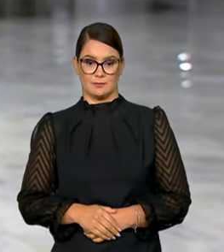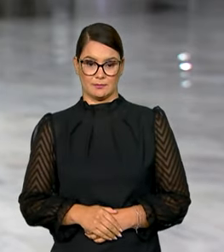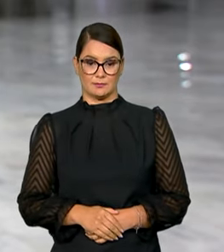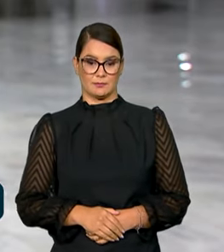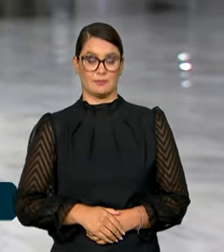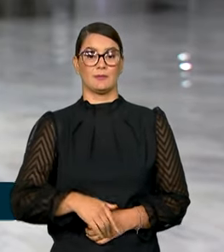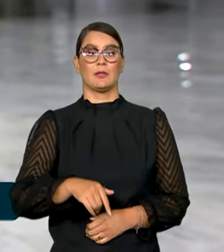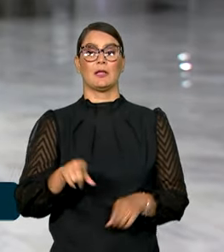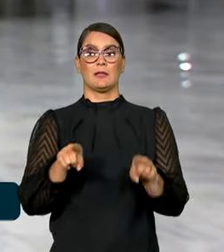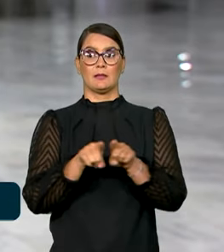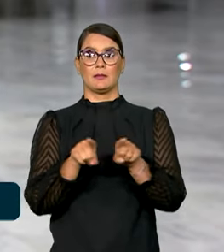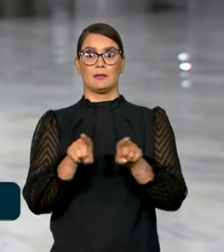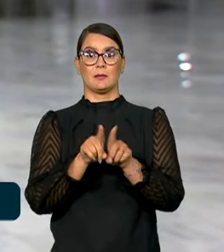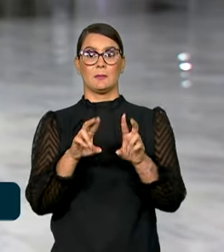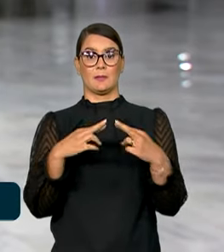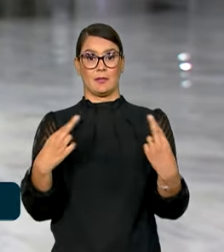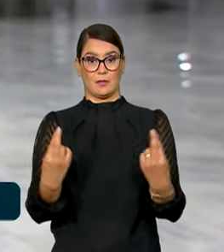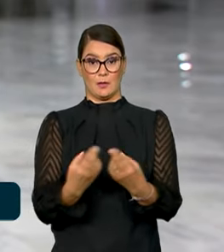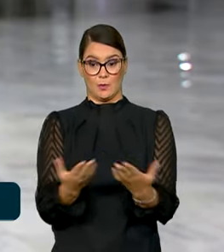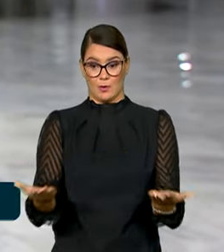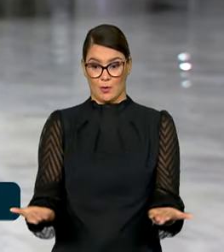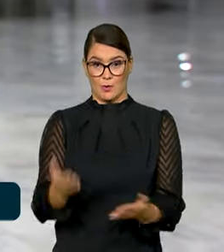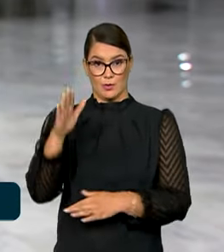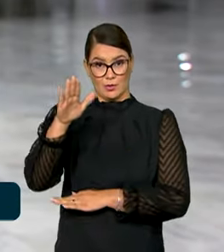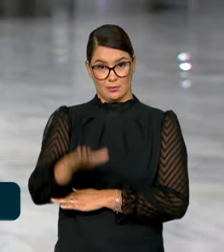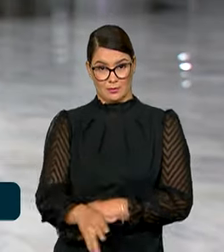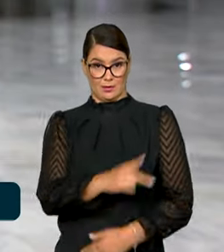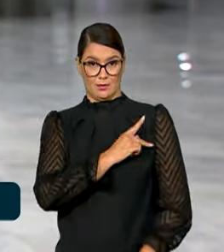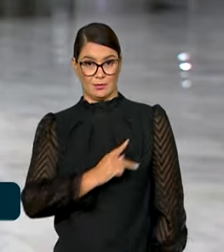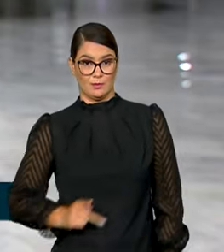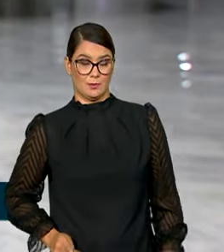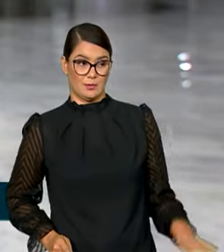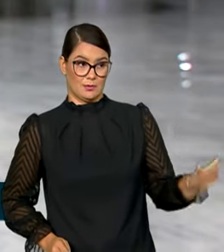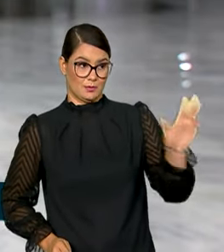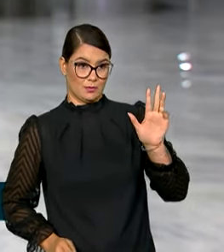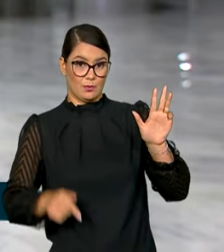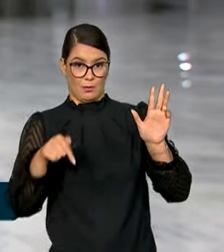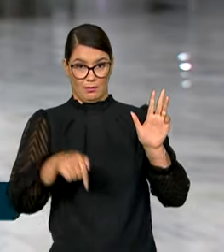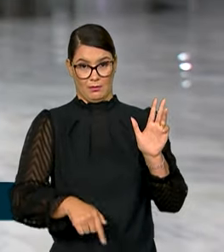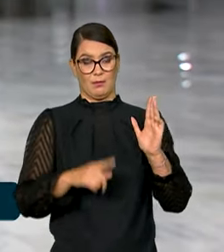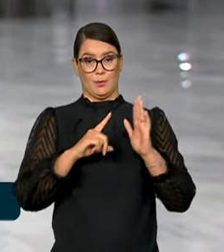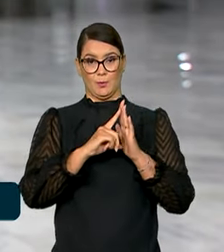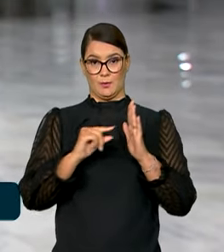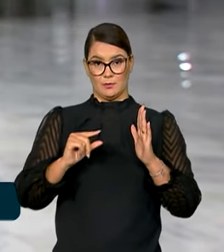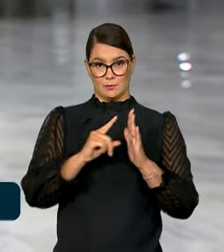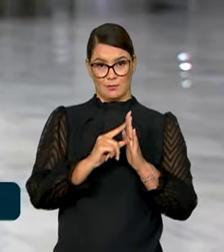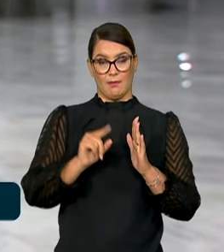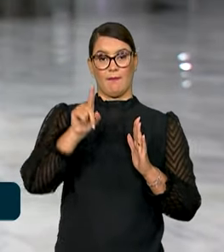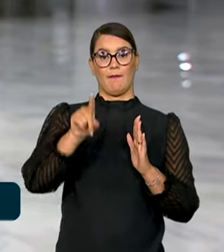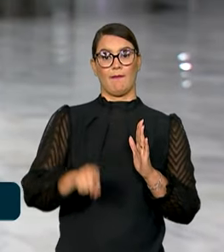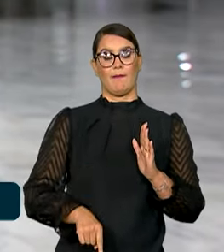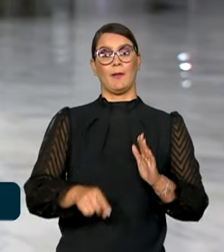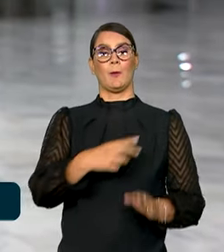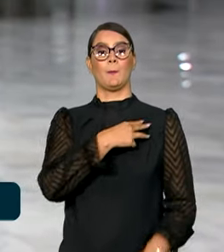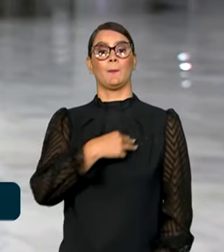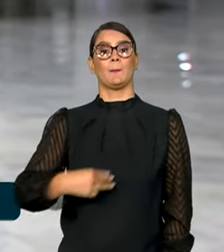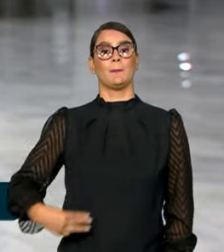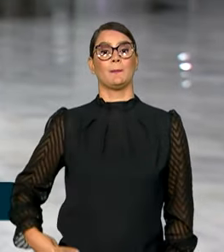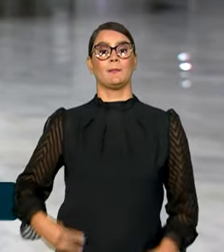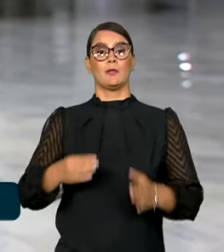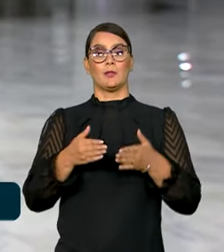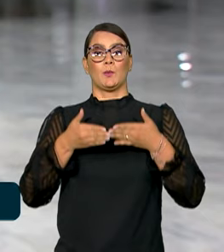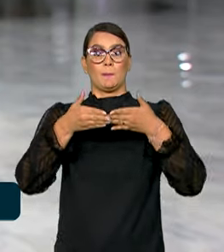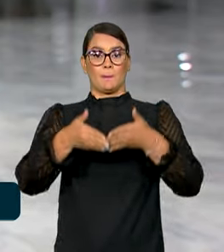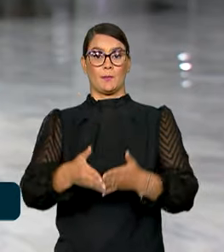Quem também se reuniu na tarde de hoje com o presidente Lula aqui no Palácio do Planalto foi o ministro de Portos